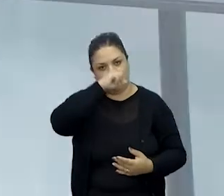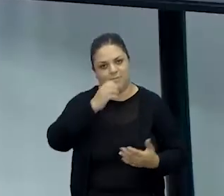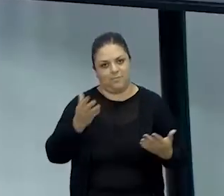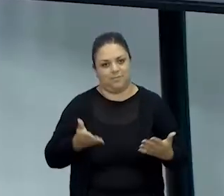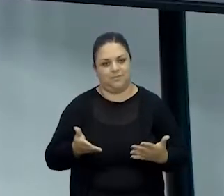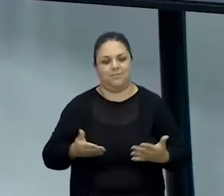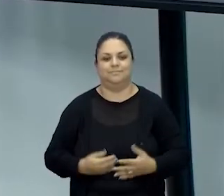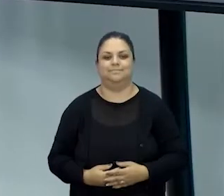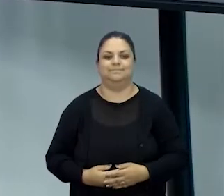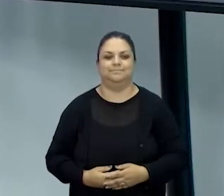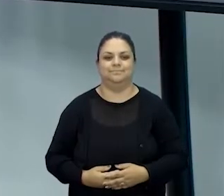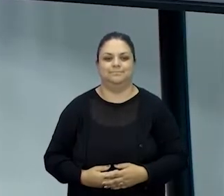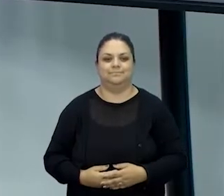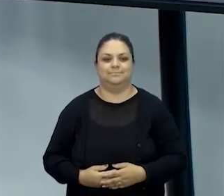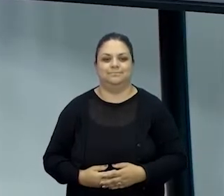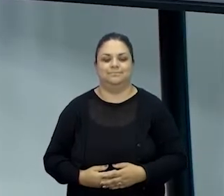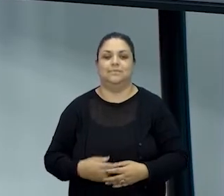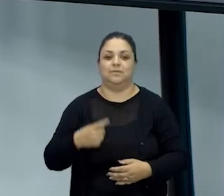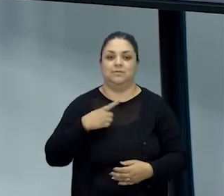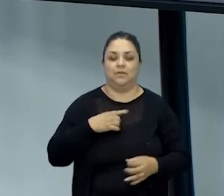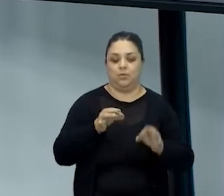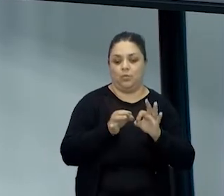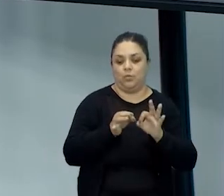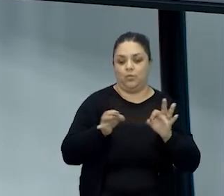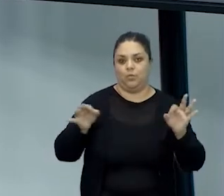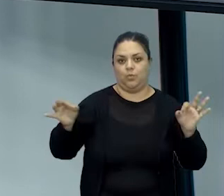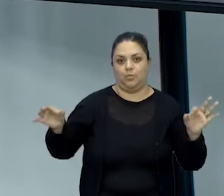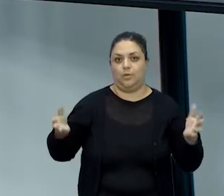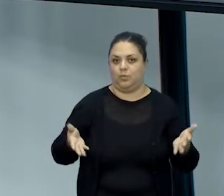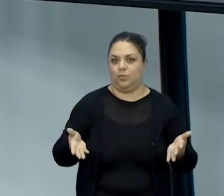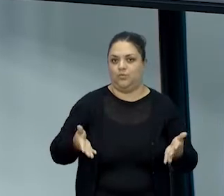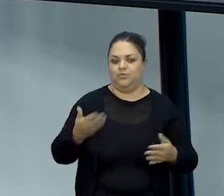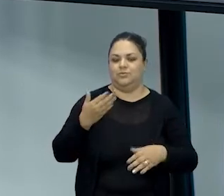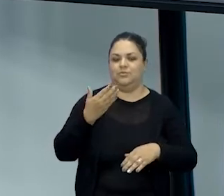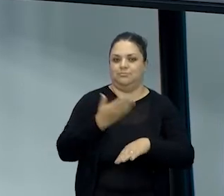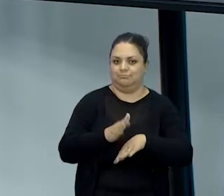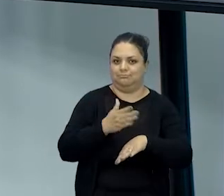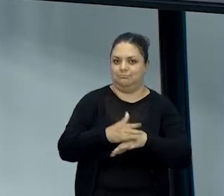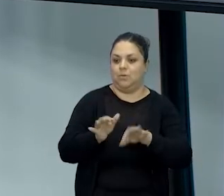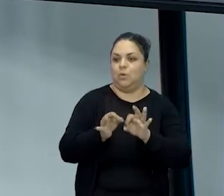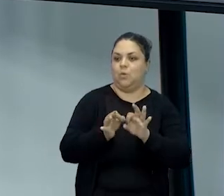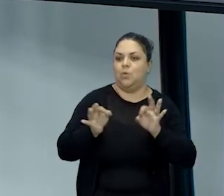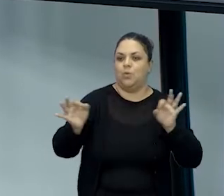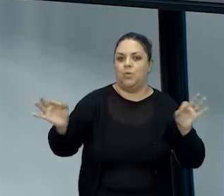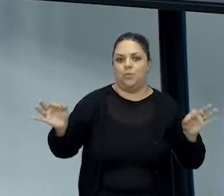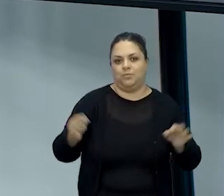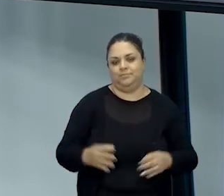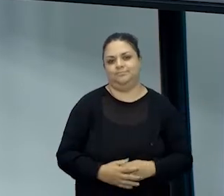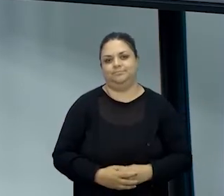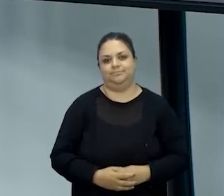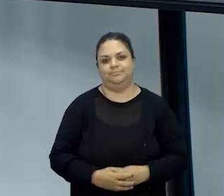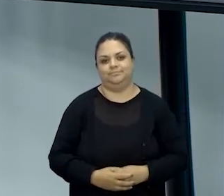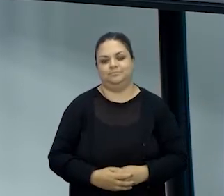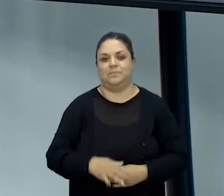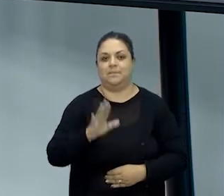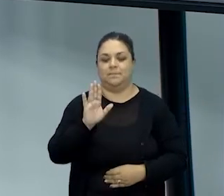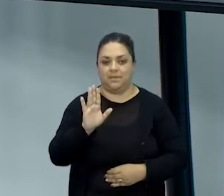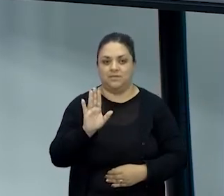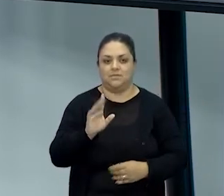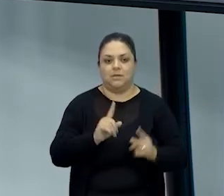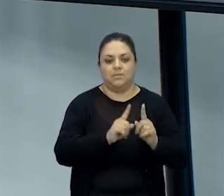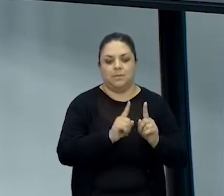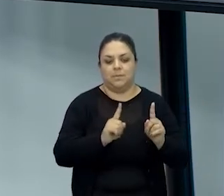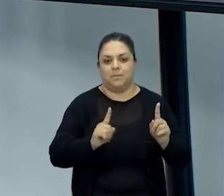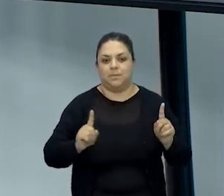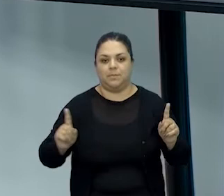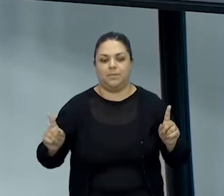estaremos trabalhando com comprimento. Tá? Só que, como vocês devem saber, as unidades de comprimento são muitas,